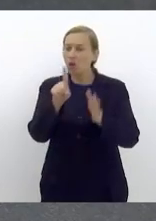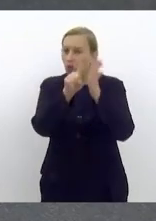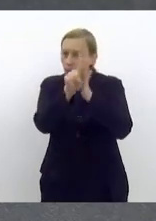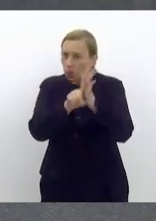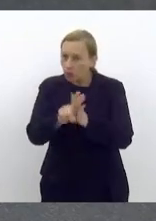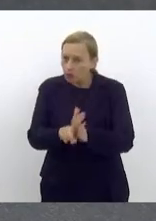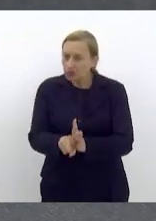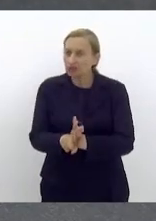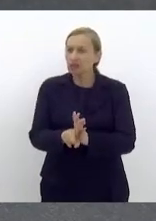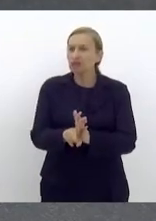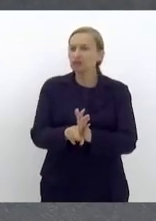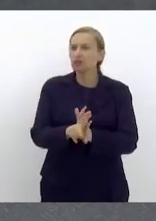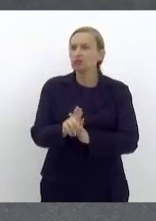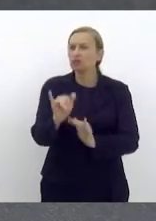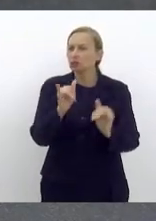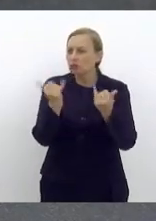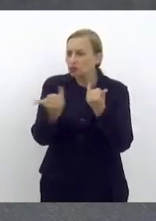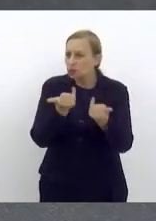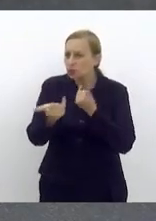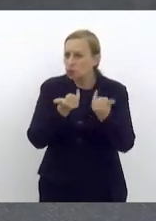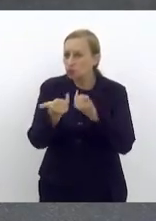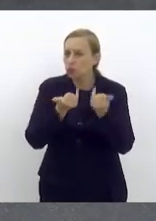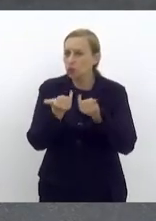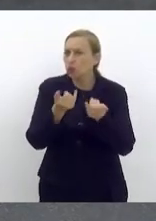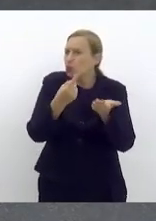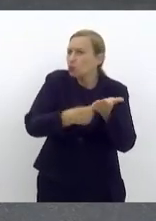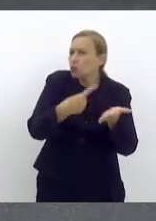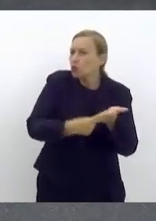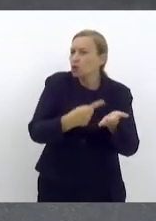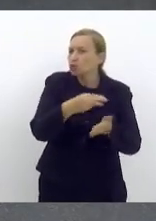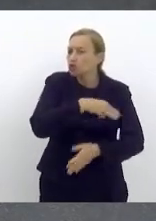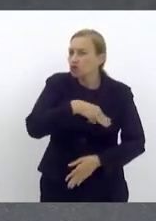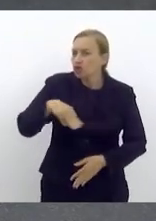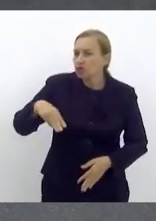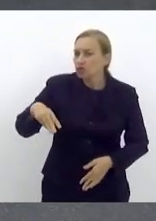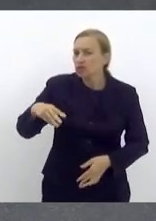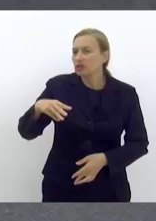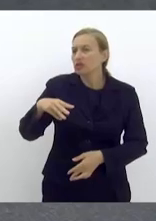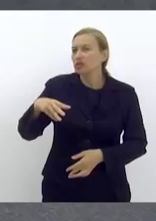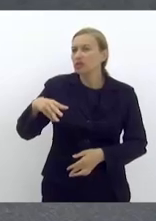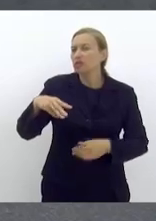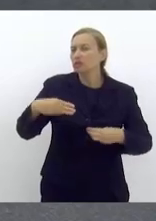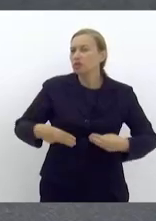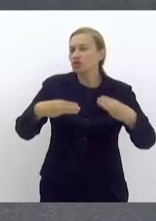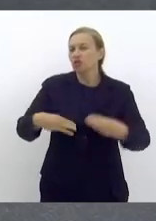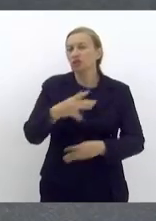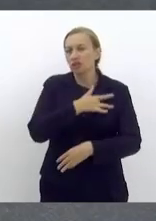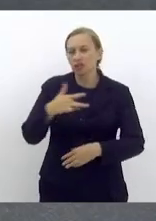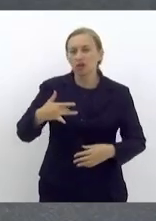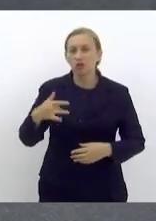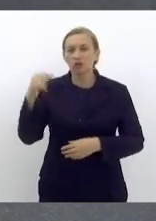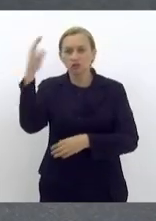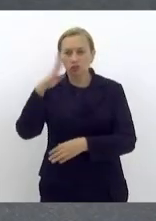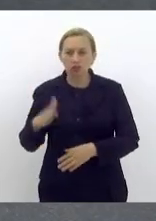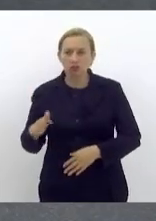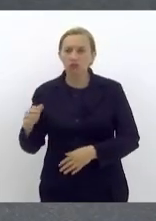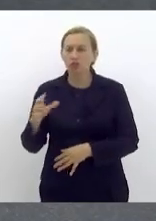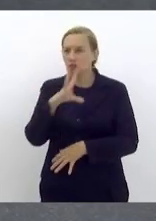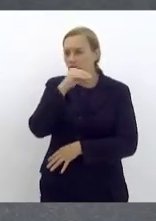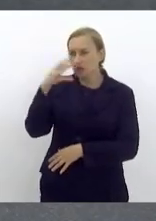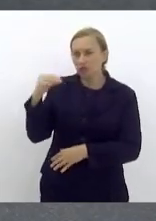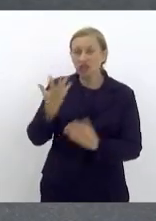analisando aí os dados, de acordo com o Ministério da Saúde no Brasil, os adolescentes